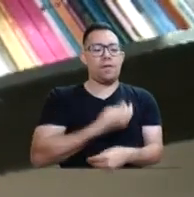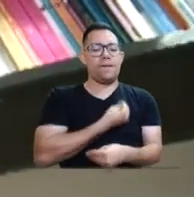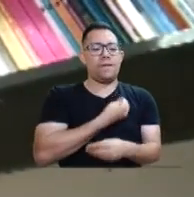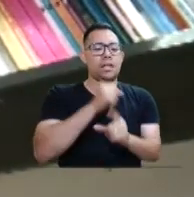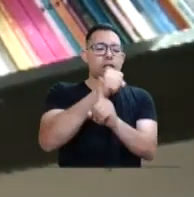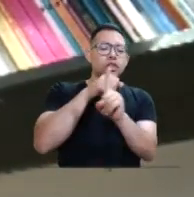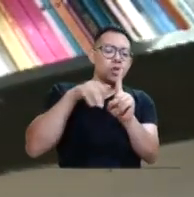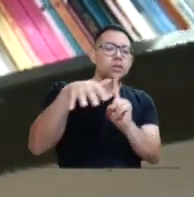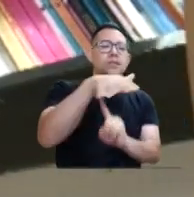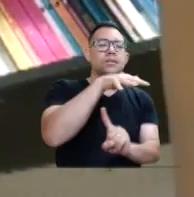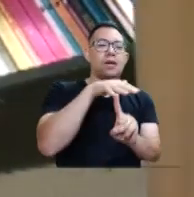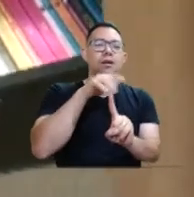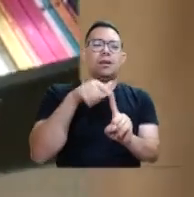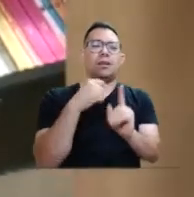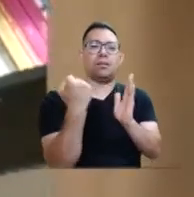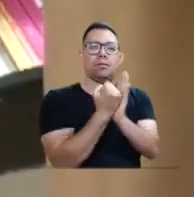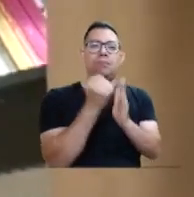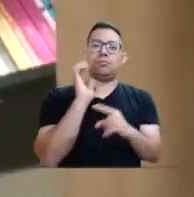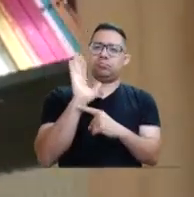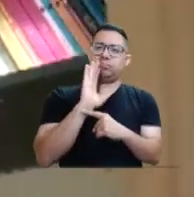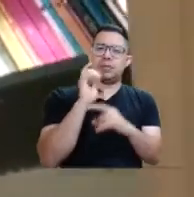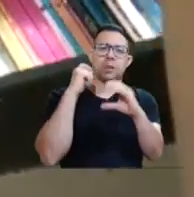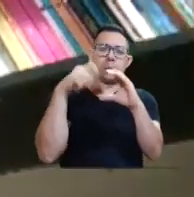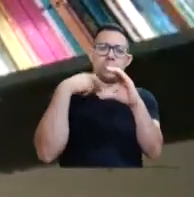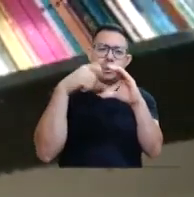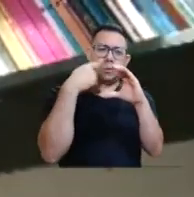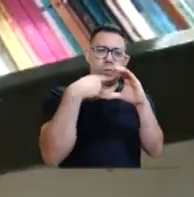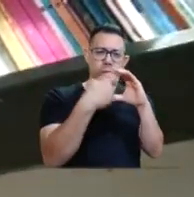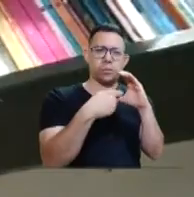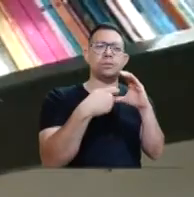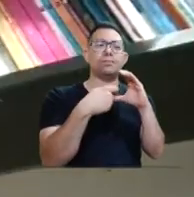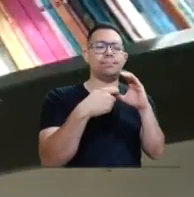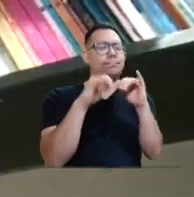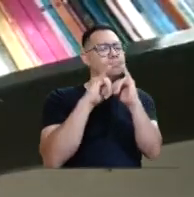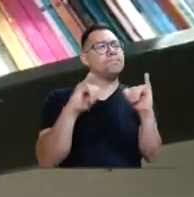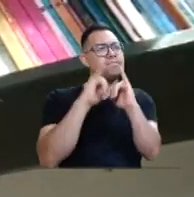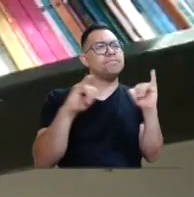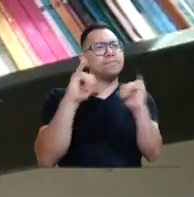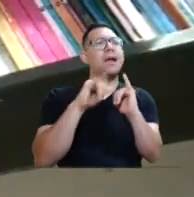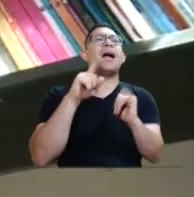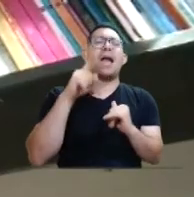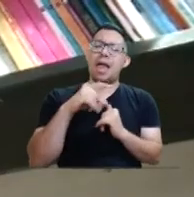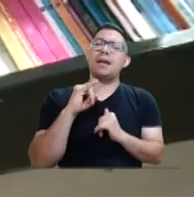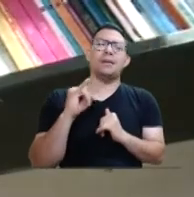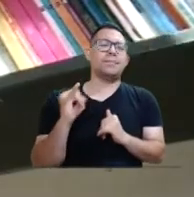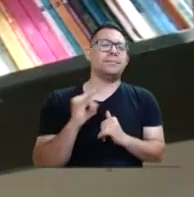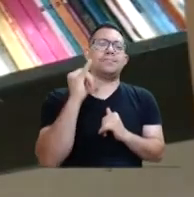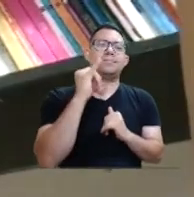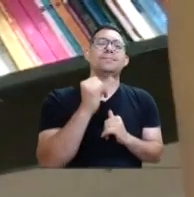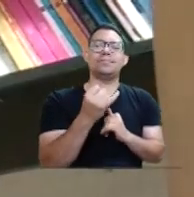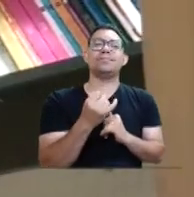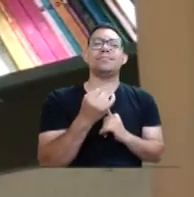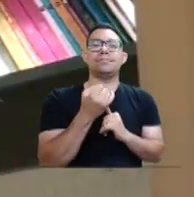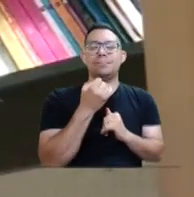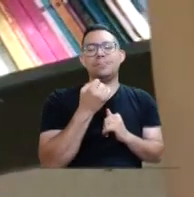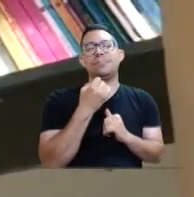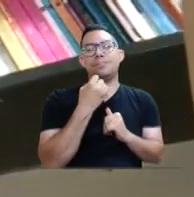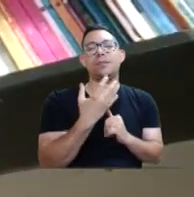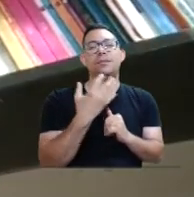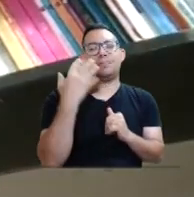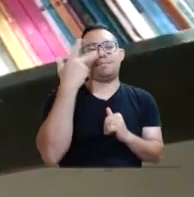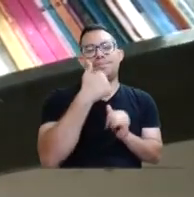sociais. Esse trabalho de fazer o registro no audiovisual, fazendo um documentário e trazendo essa perspectiva da Gramofone,